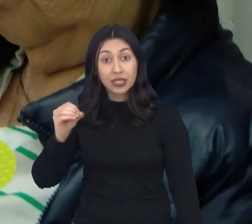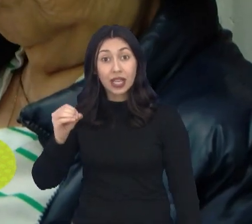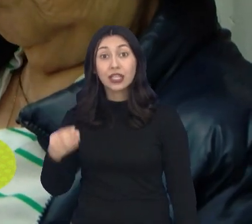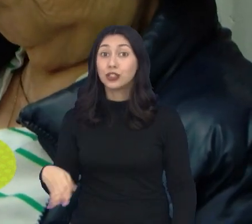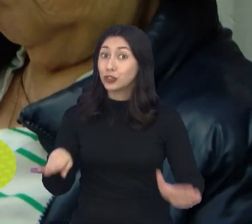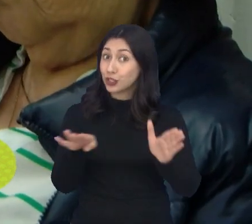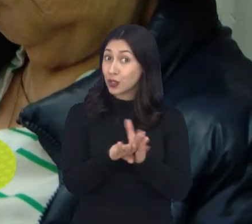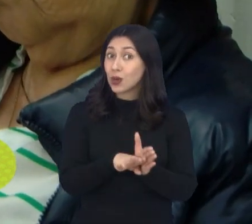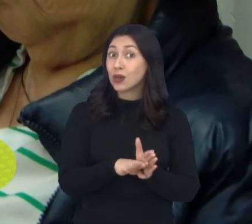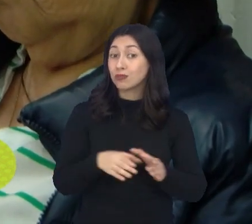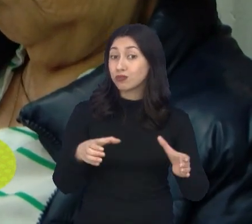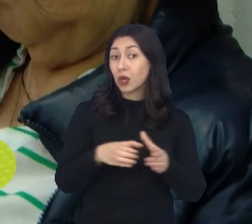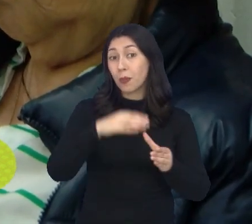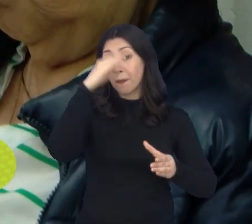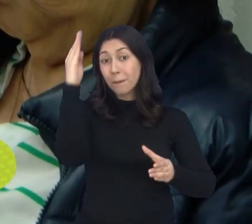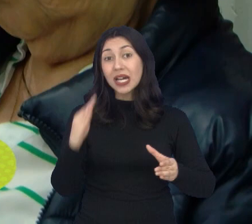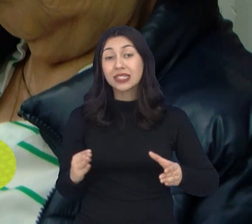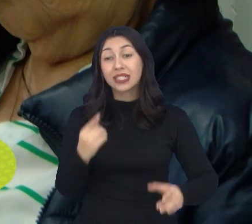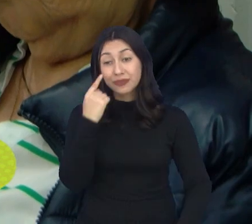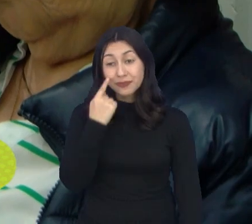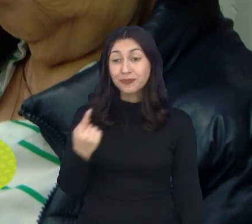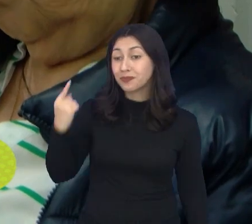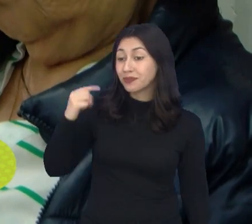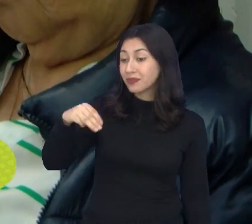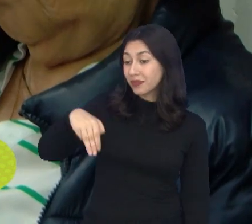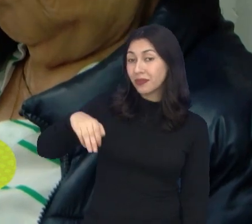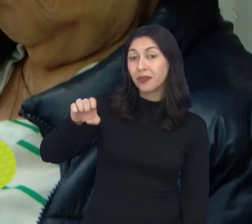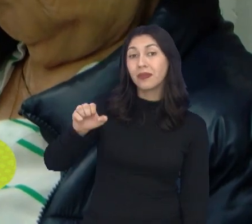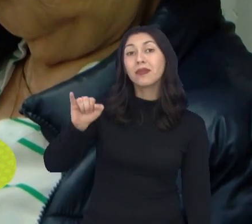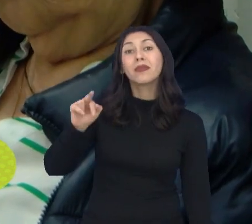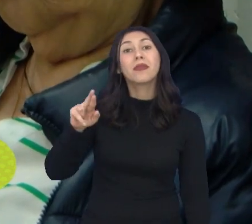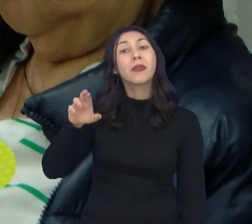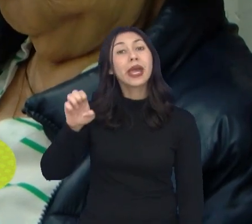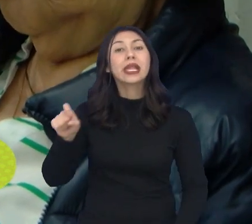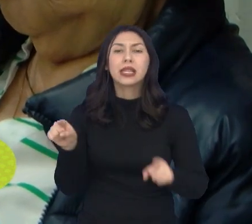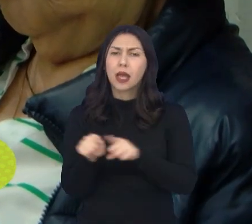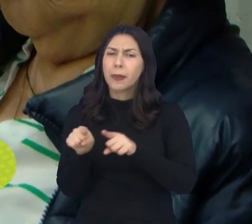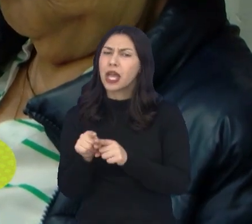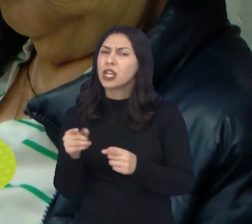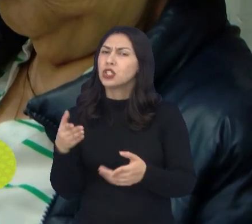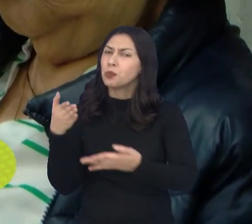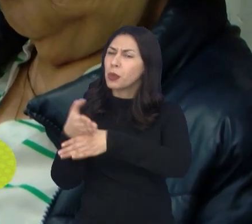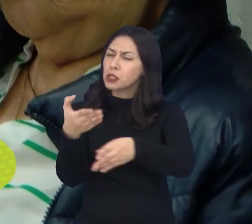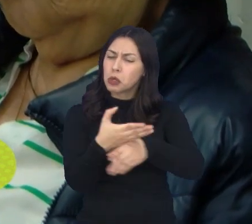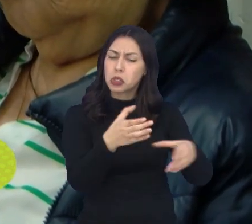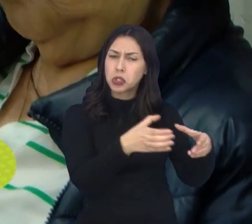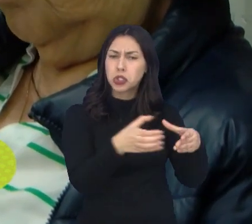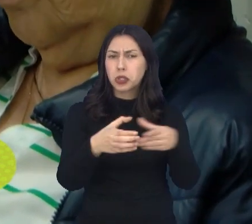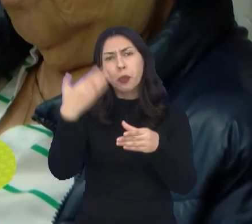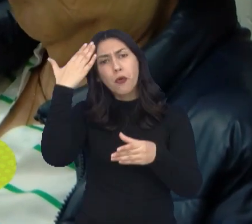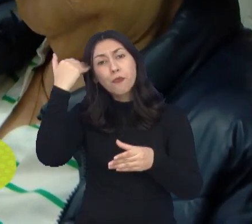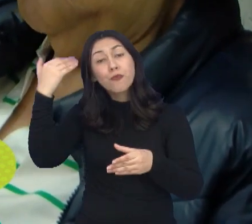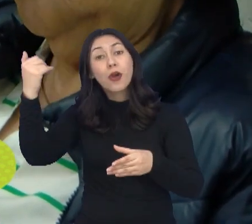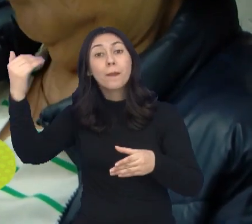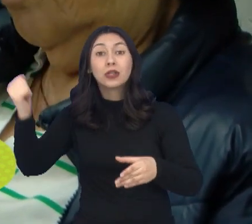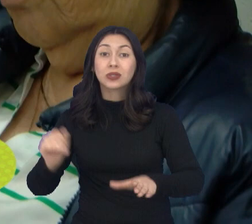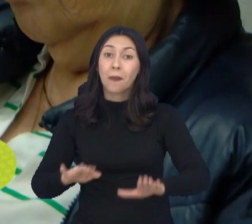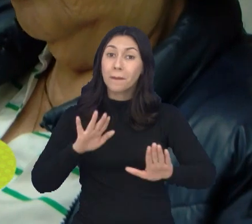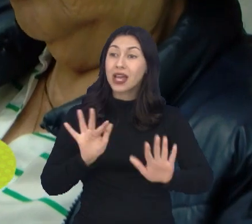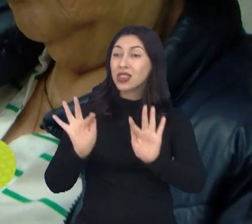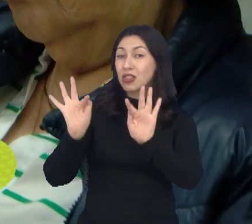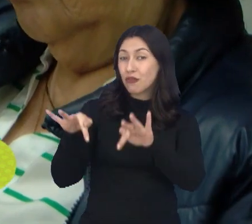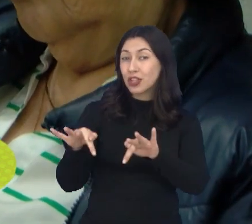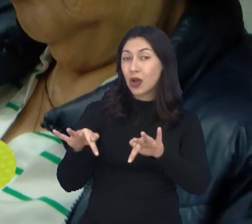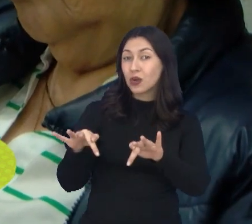à seleção brasileira foi a Meire. Com passagens por grandes clubes do país, a ex-goleira ficou fora da lista final da Copa